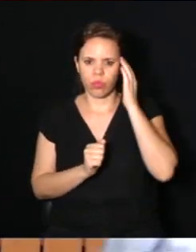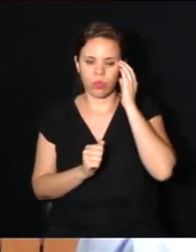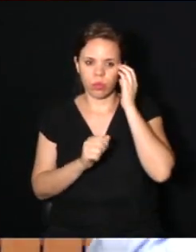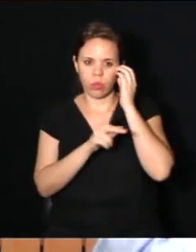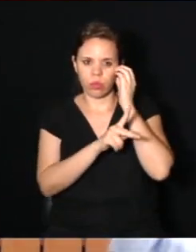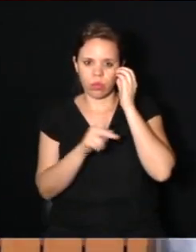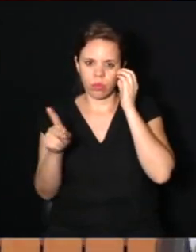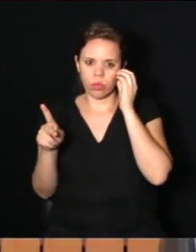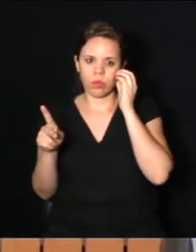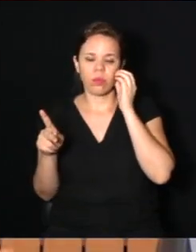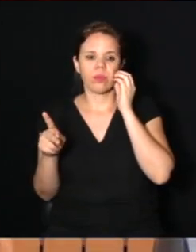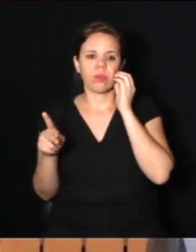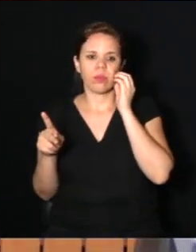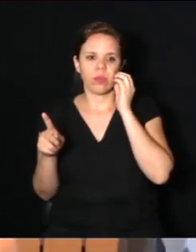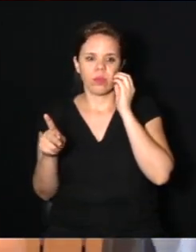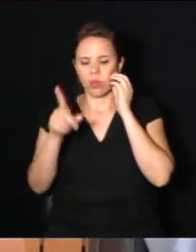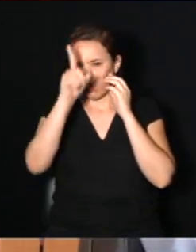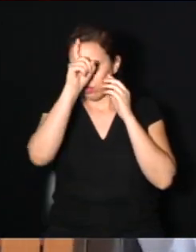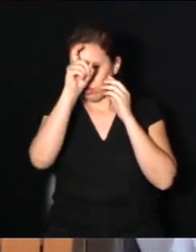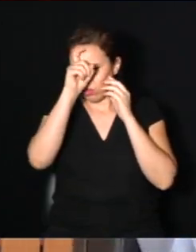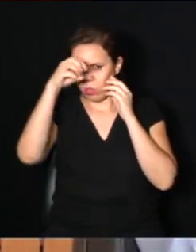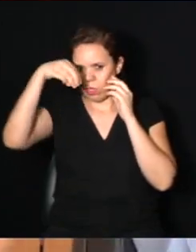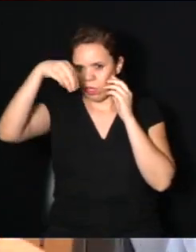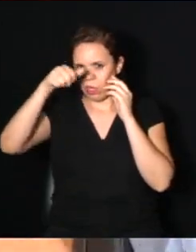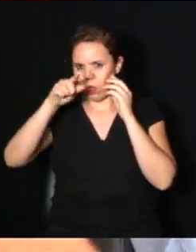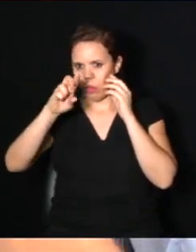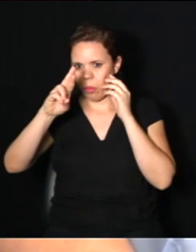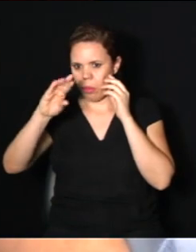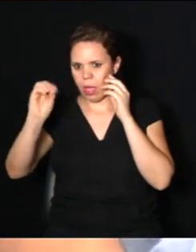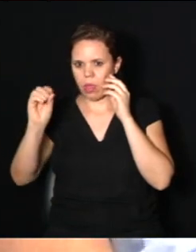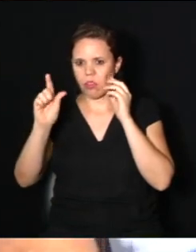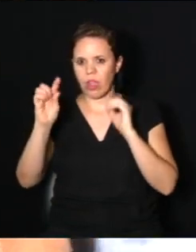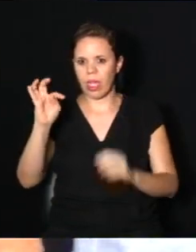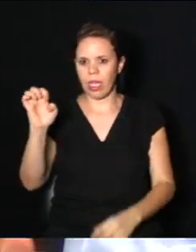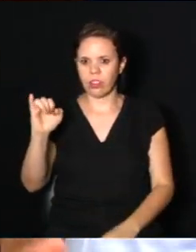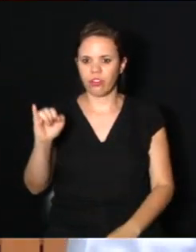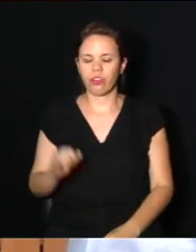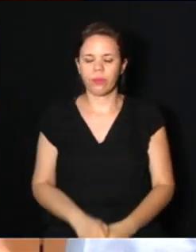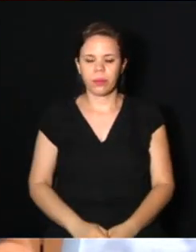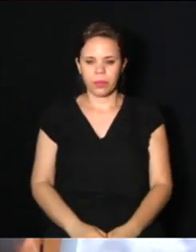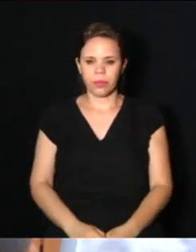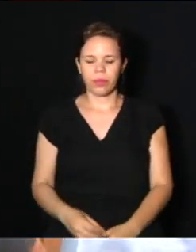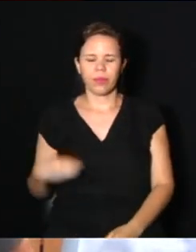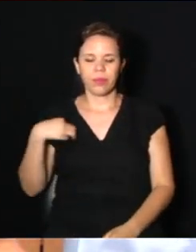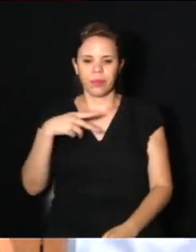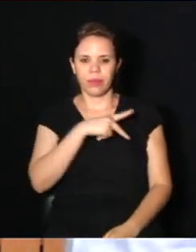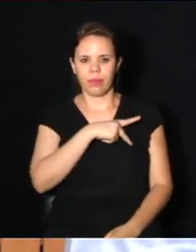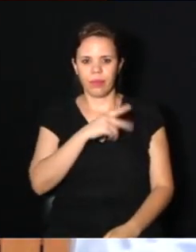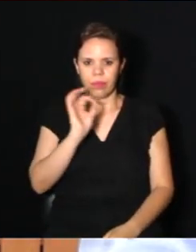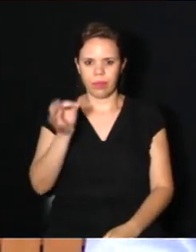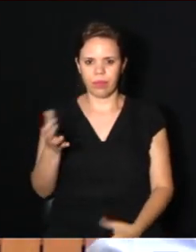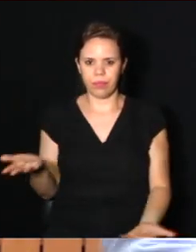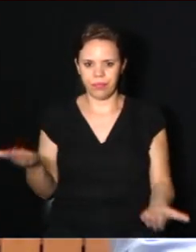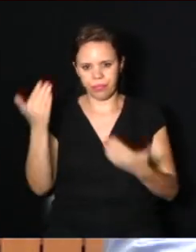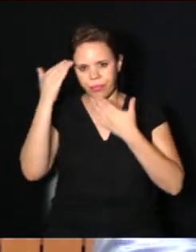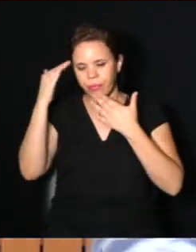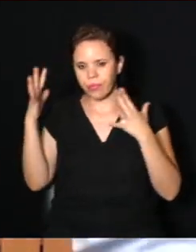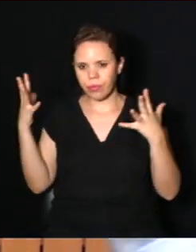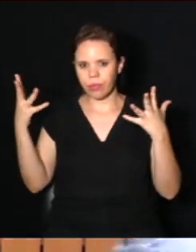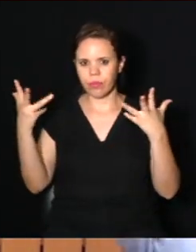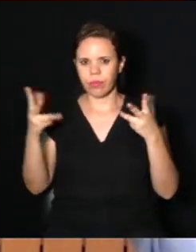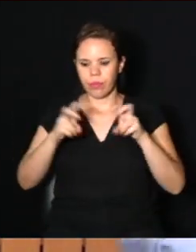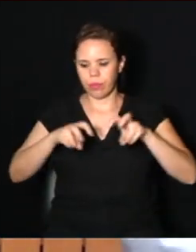presidência do hospital, da rede Mário Gatti, quanto ao Ministério Público, certo? Muito obrigado,